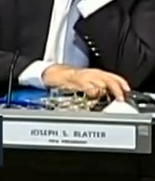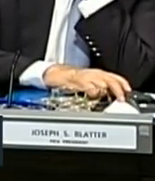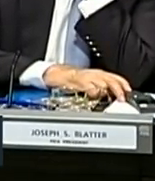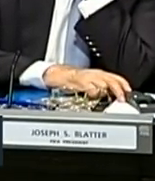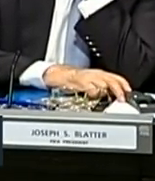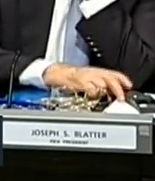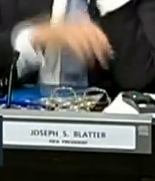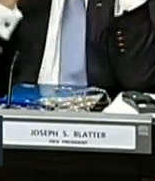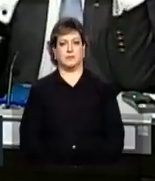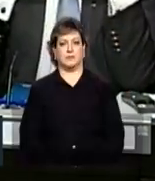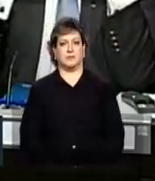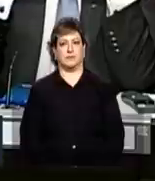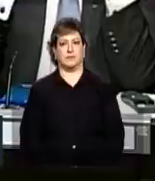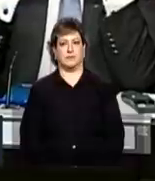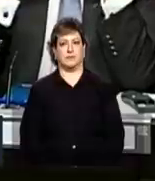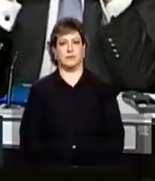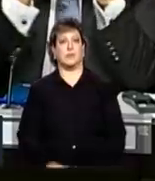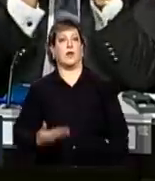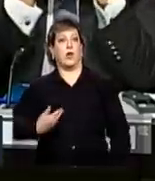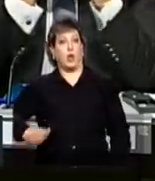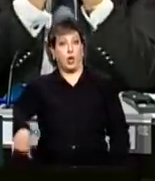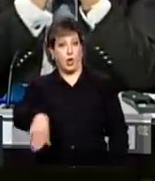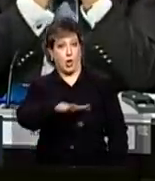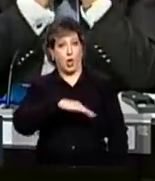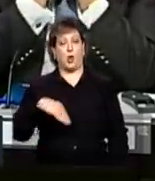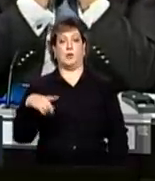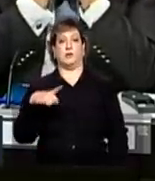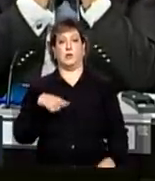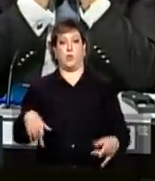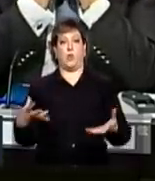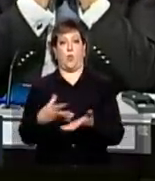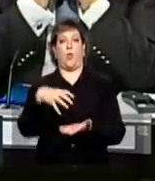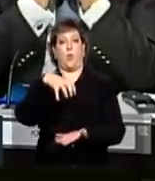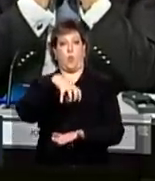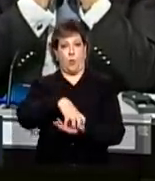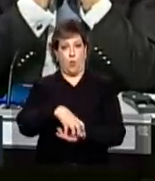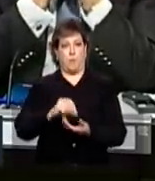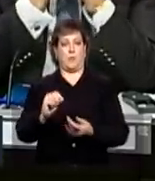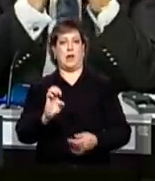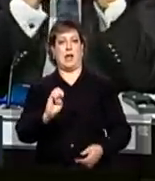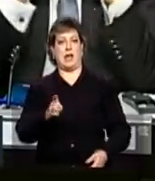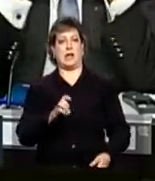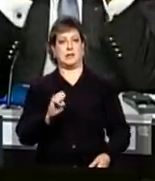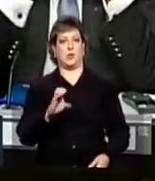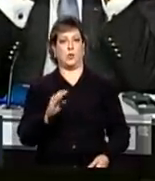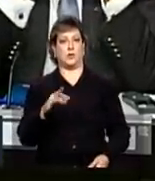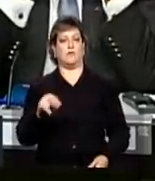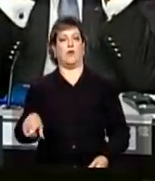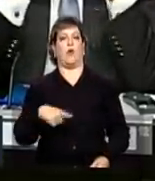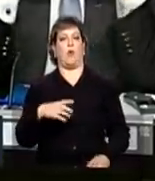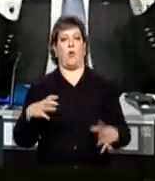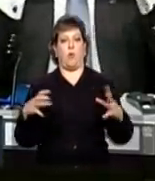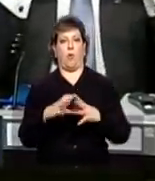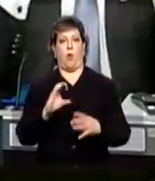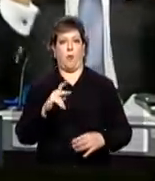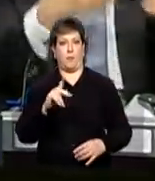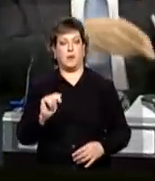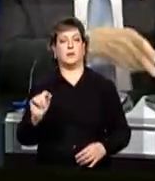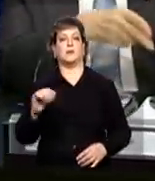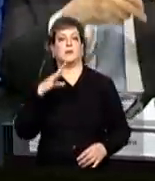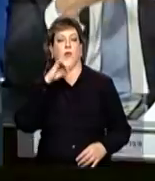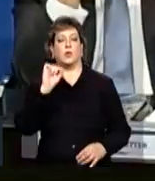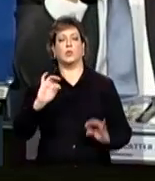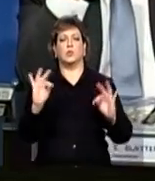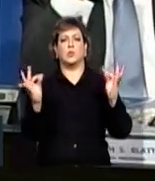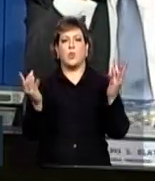Nós temos o grupo executivo da Copa que considera todas as soluções e todas